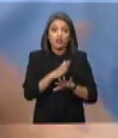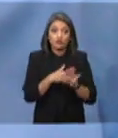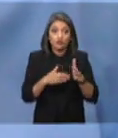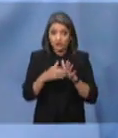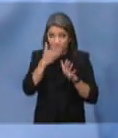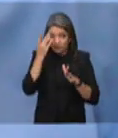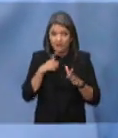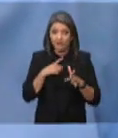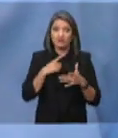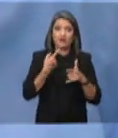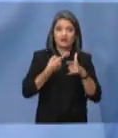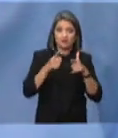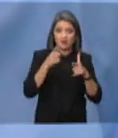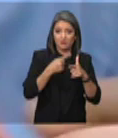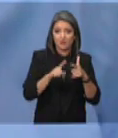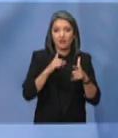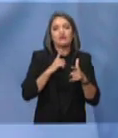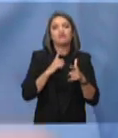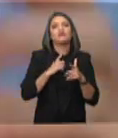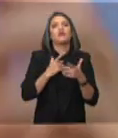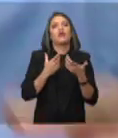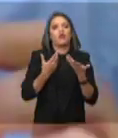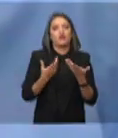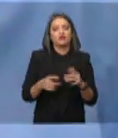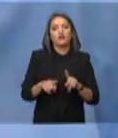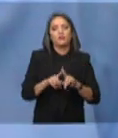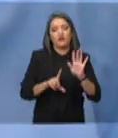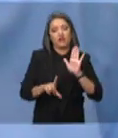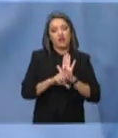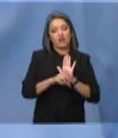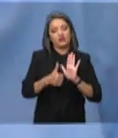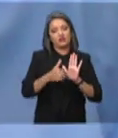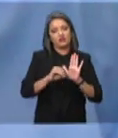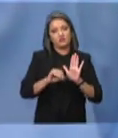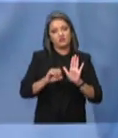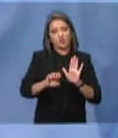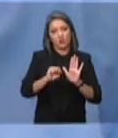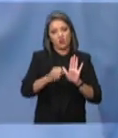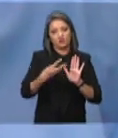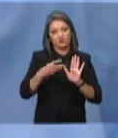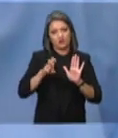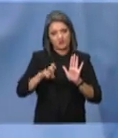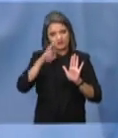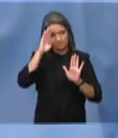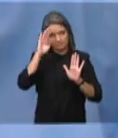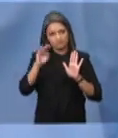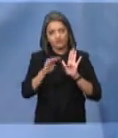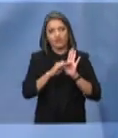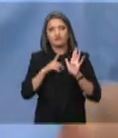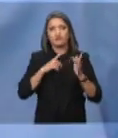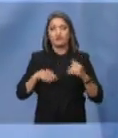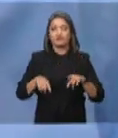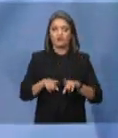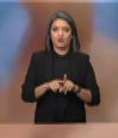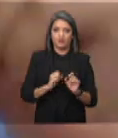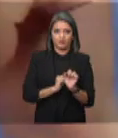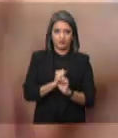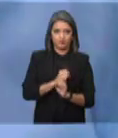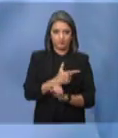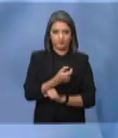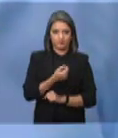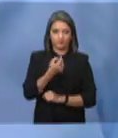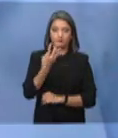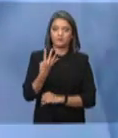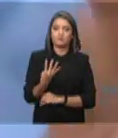ser beneficiadas pela lei 10.835 de 2004 que